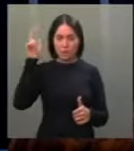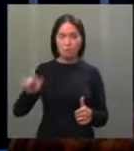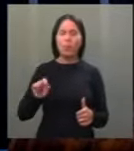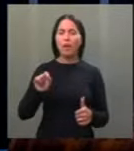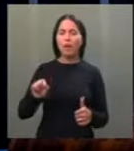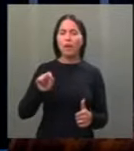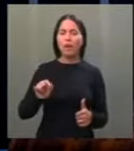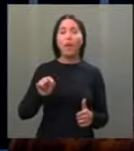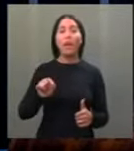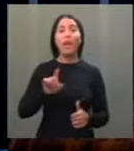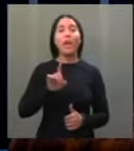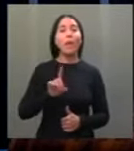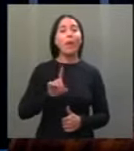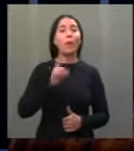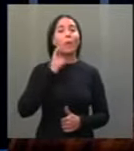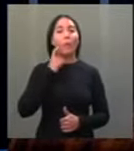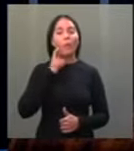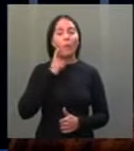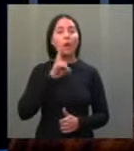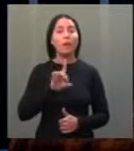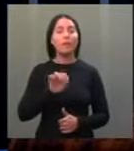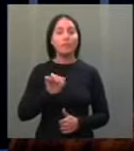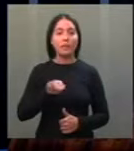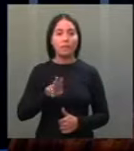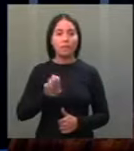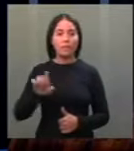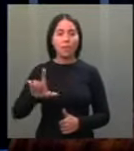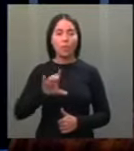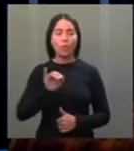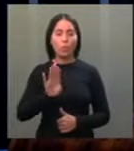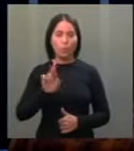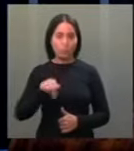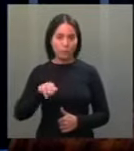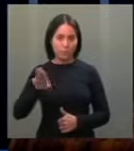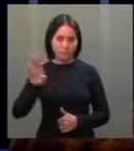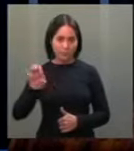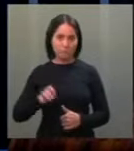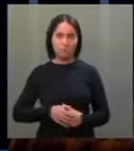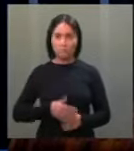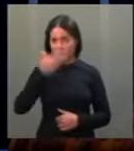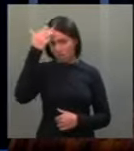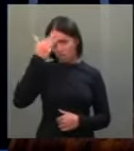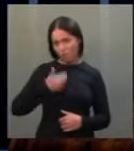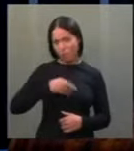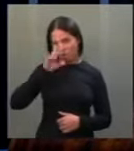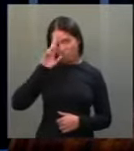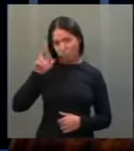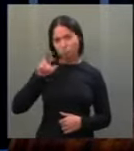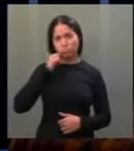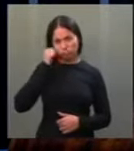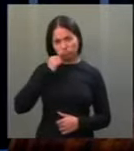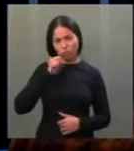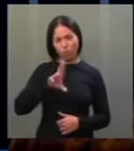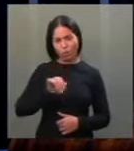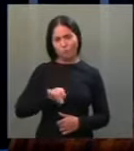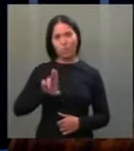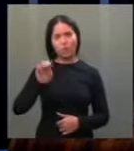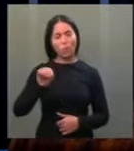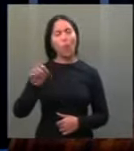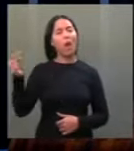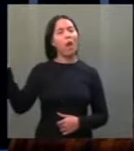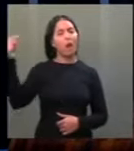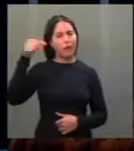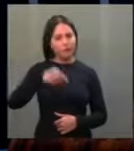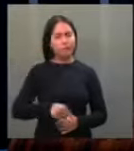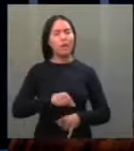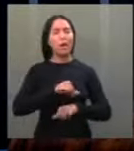Alcolumbre. E eu quero, desde já, senador Rodrigo Pacheco, registrar para todos os nossos